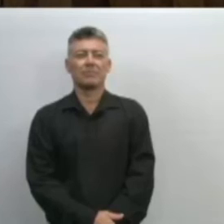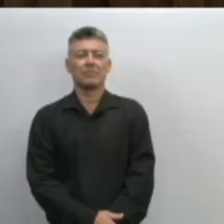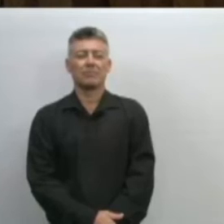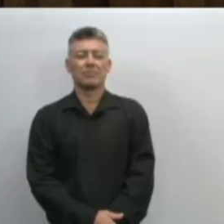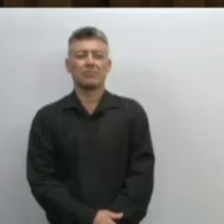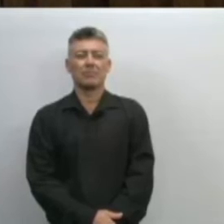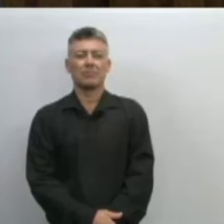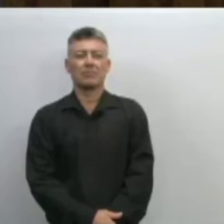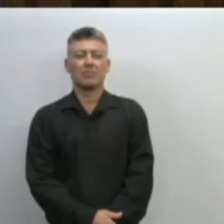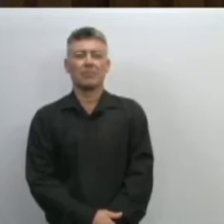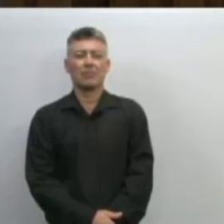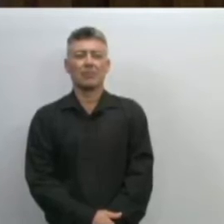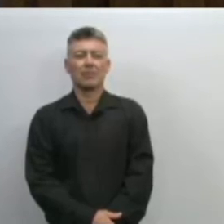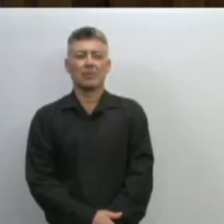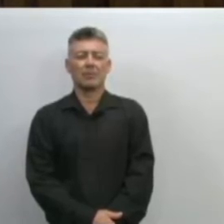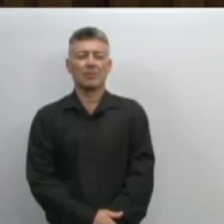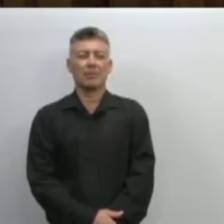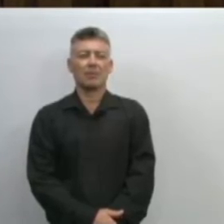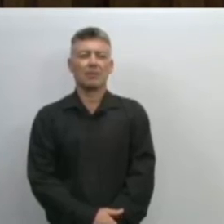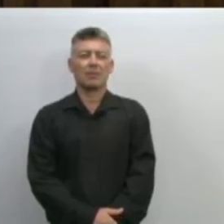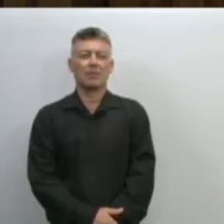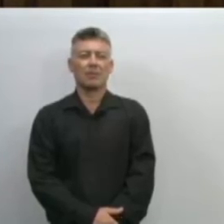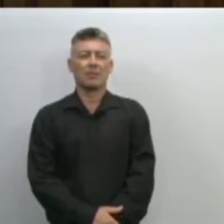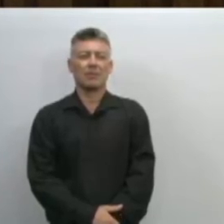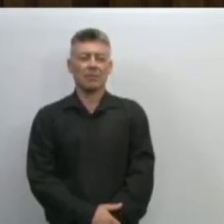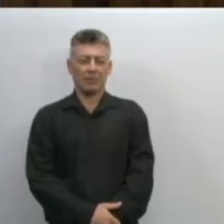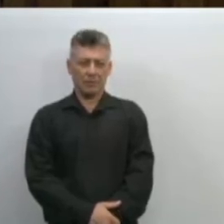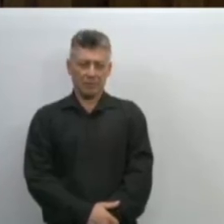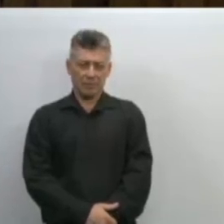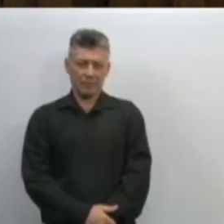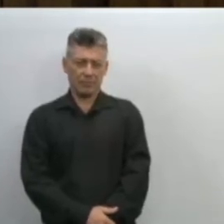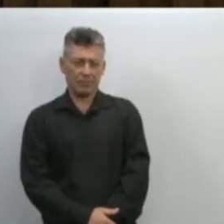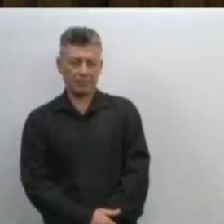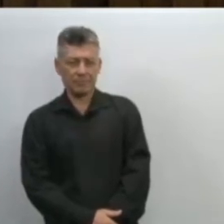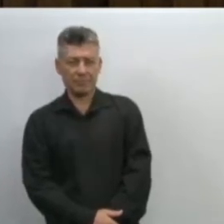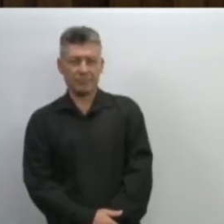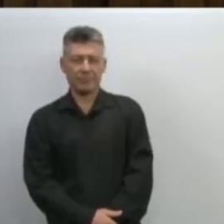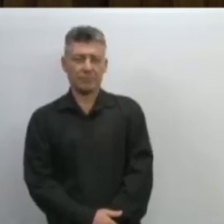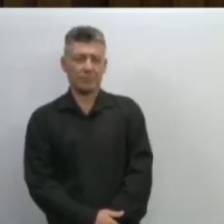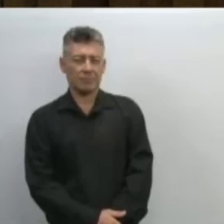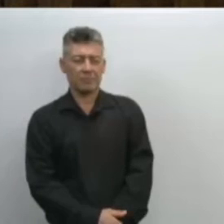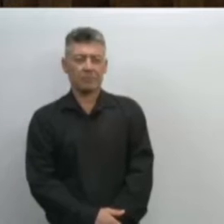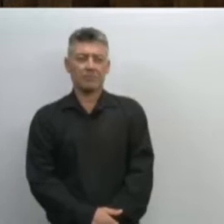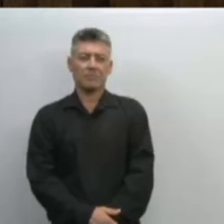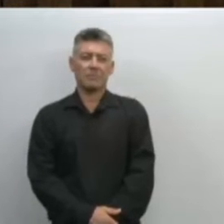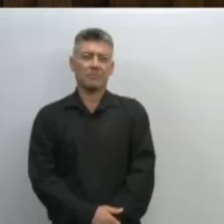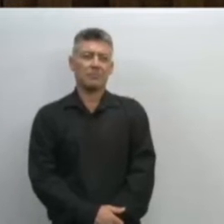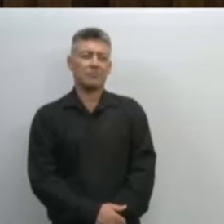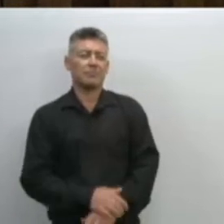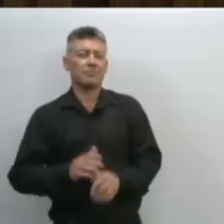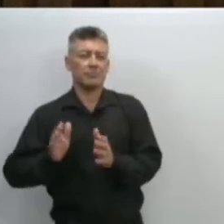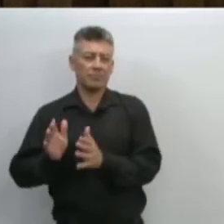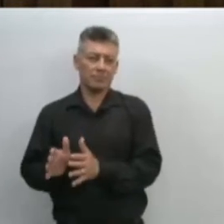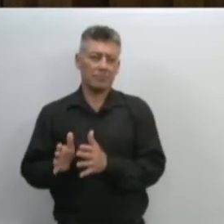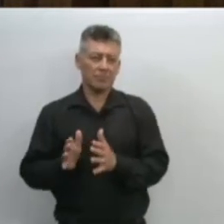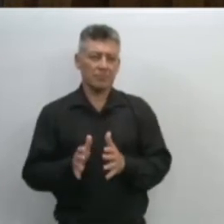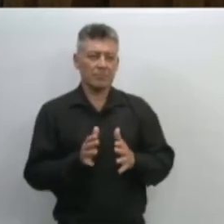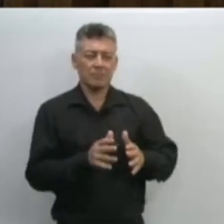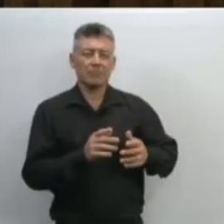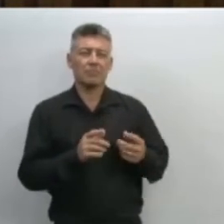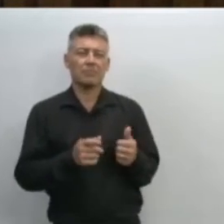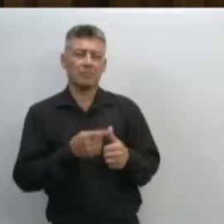Vereador, para declarar, professor Roberto, depois de aprovado, a gente abre a sessão de pela ordem, dando prioridade ao vereador Herbert, já está